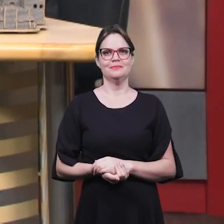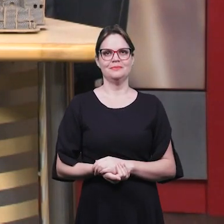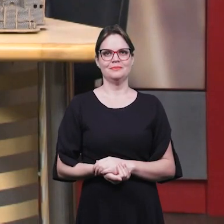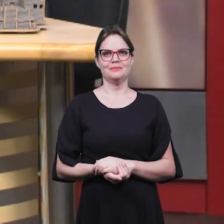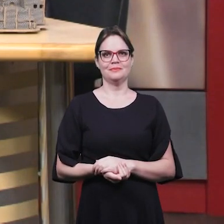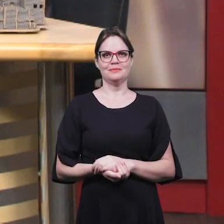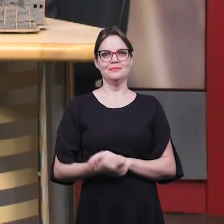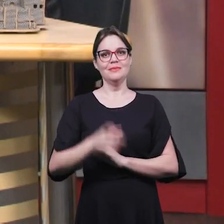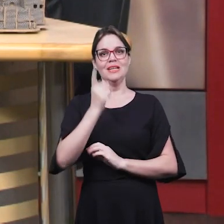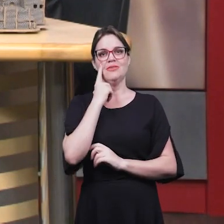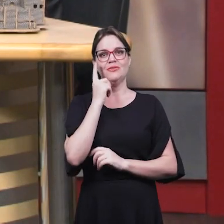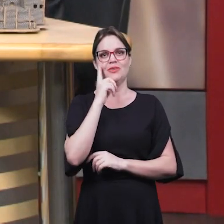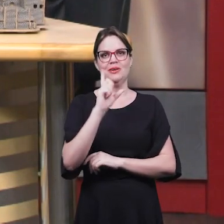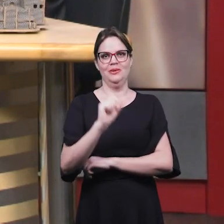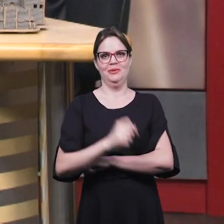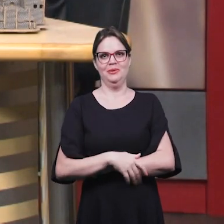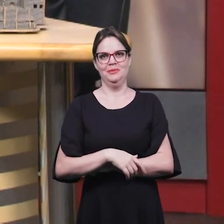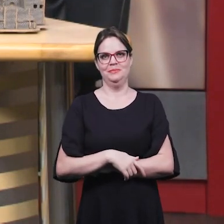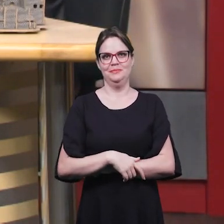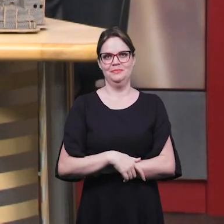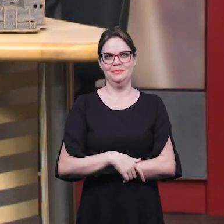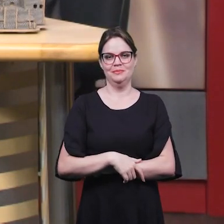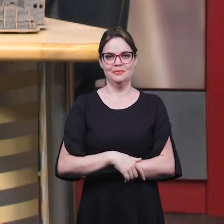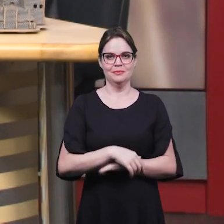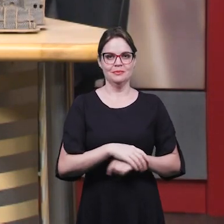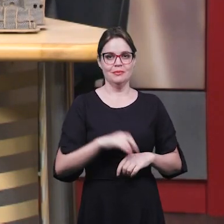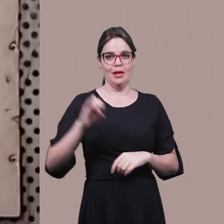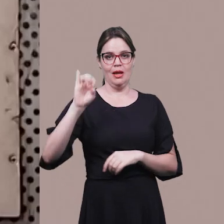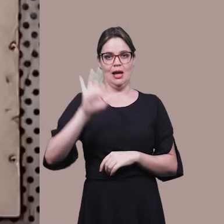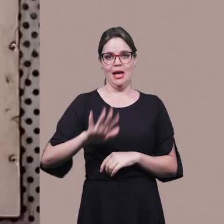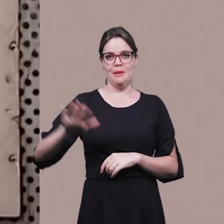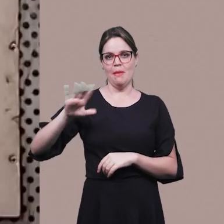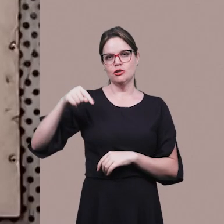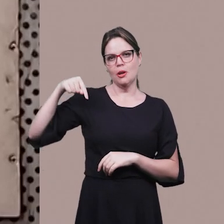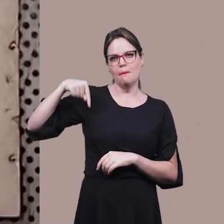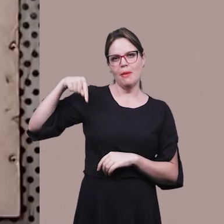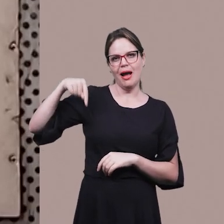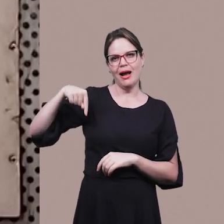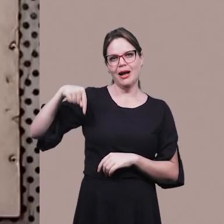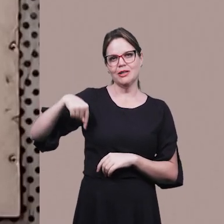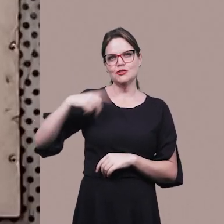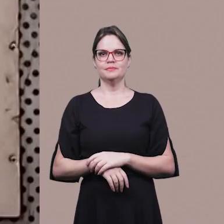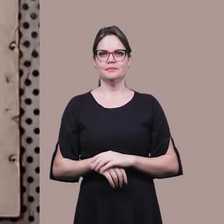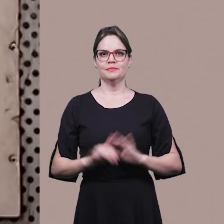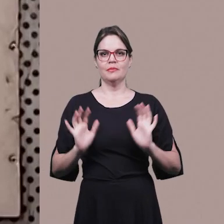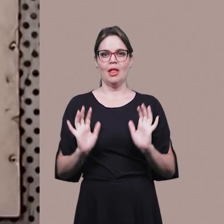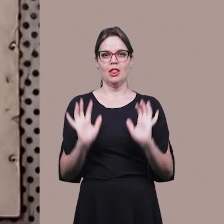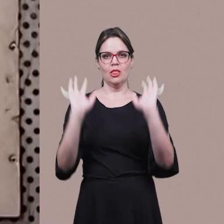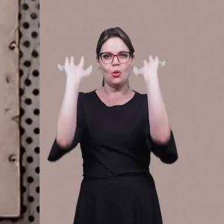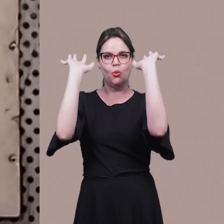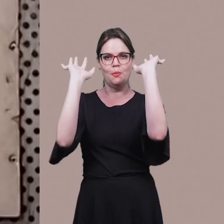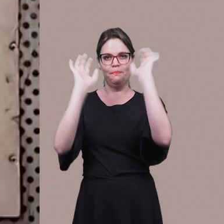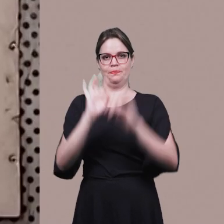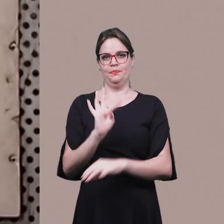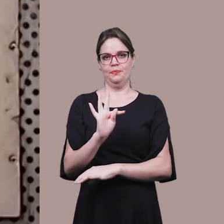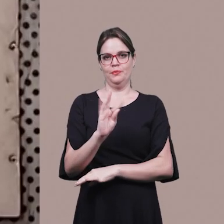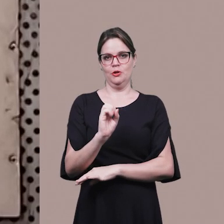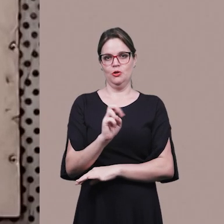só, aqui ó, embaixo na figura vocês veem a torre, que é a Torre de Siloé. E olha o que está na